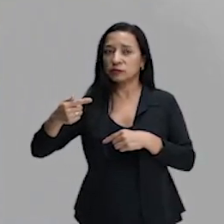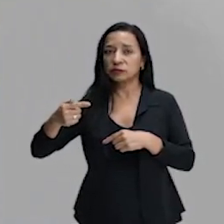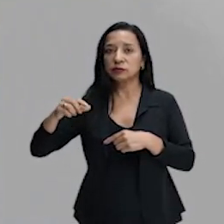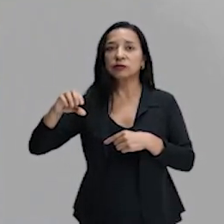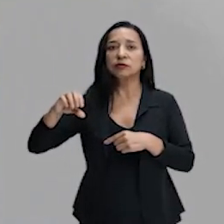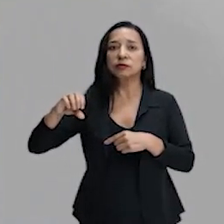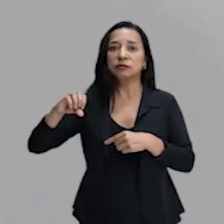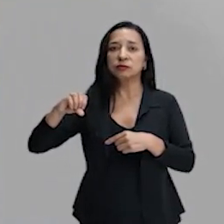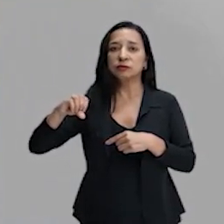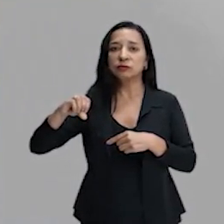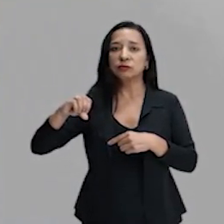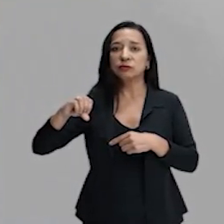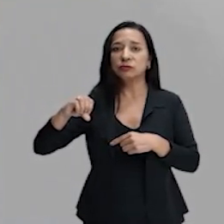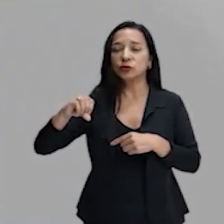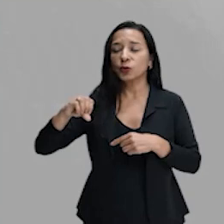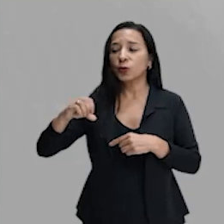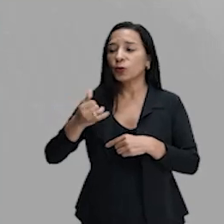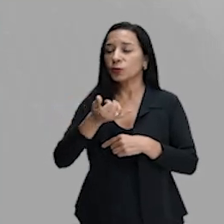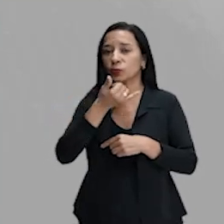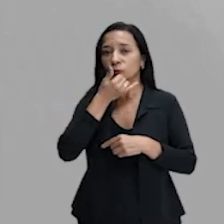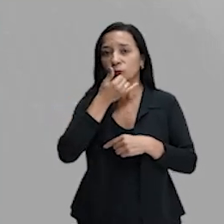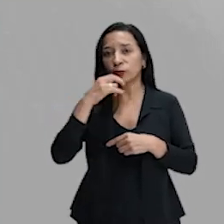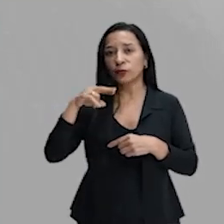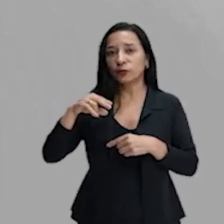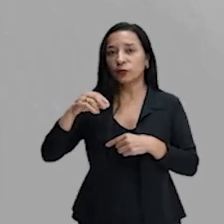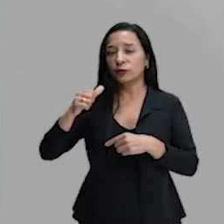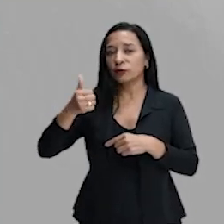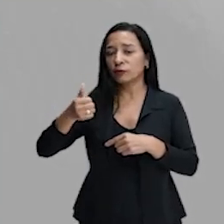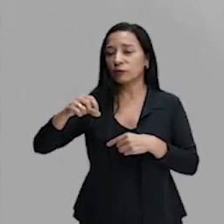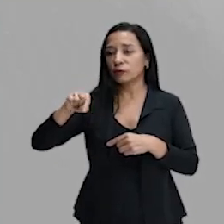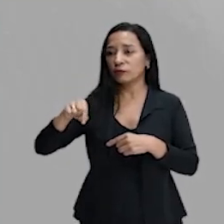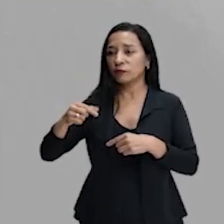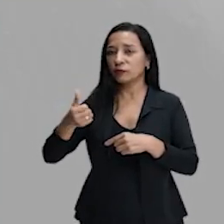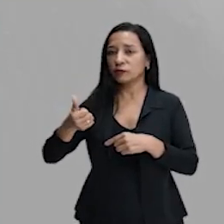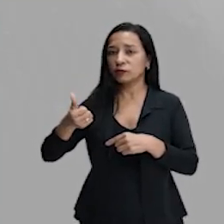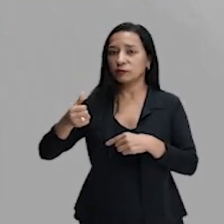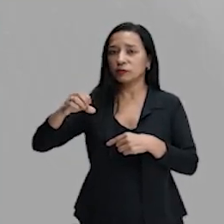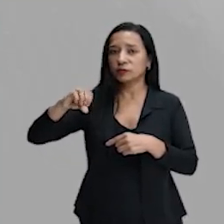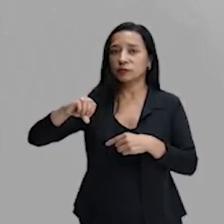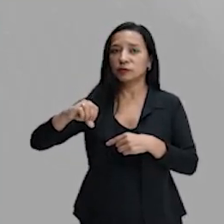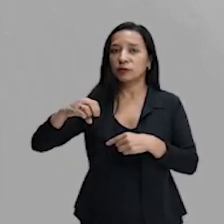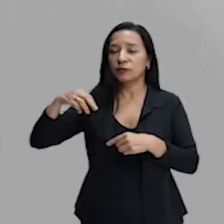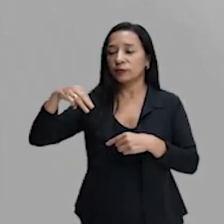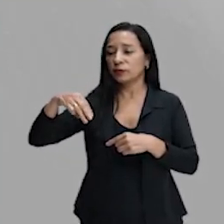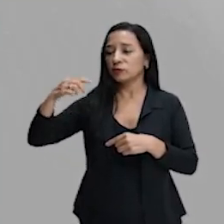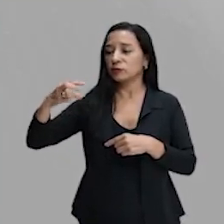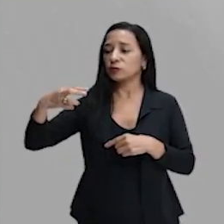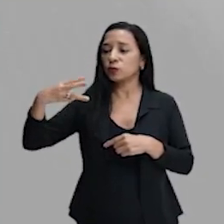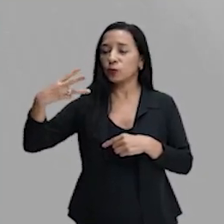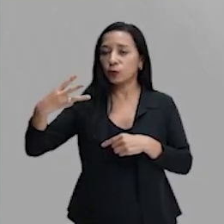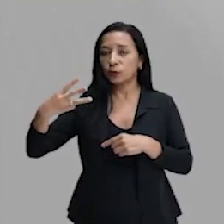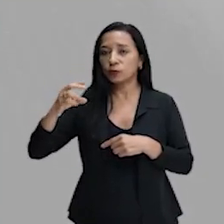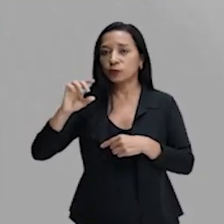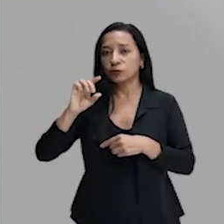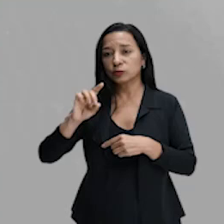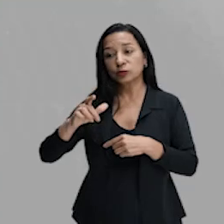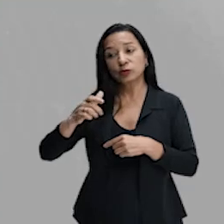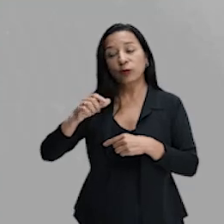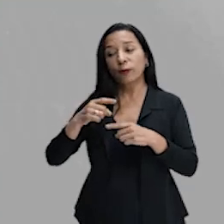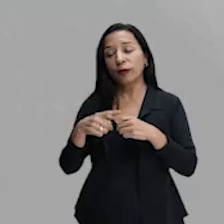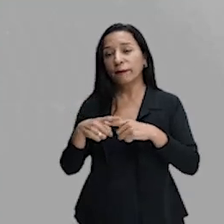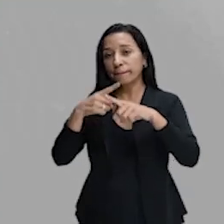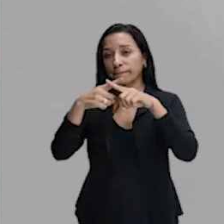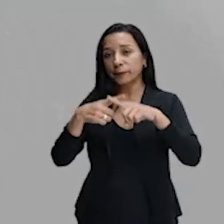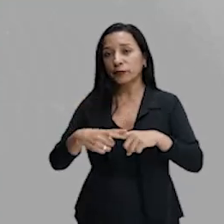esse é o volume como ele quer transformar isso para litros né basta você multiplicar por 1000 porque